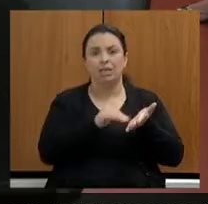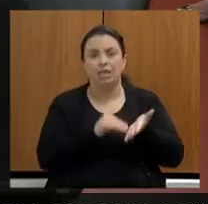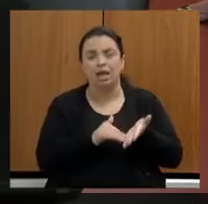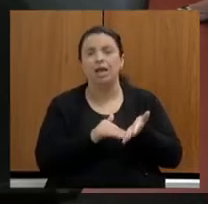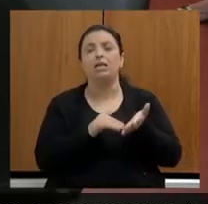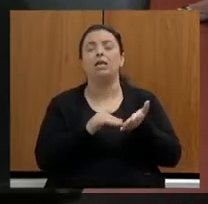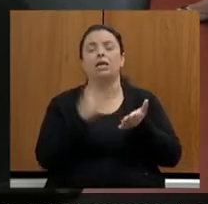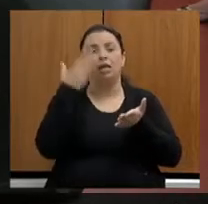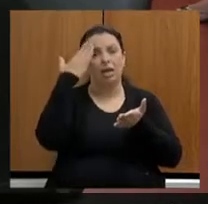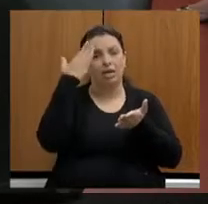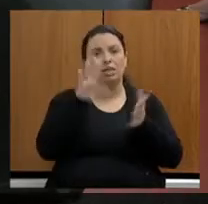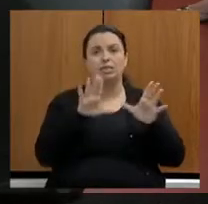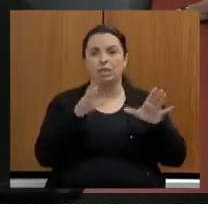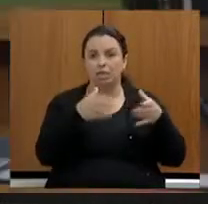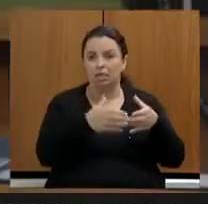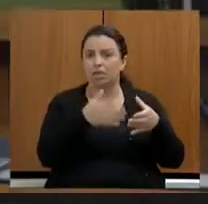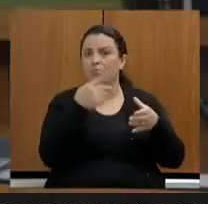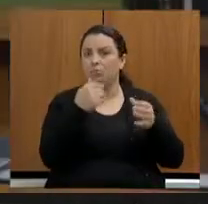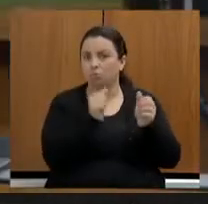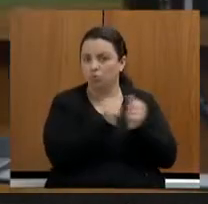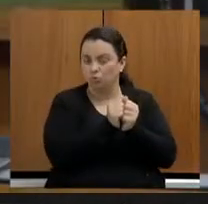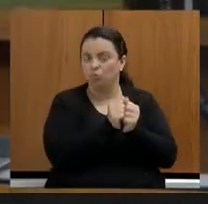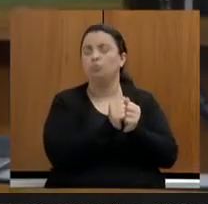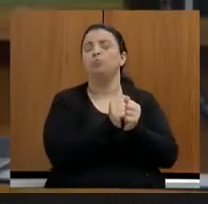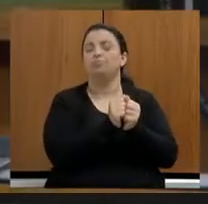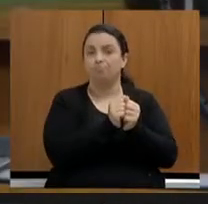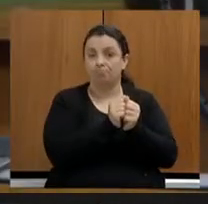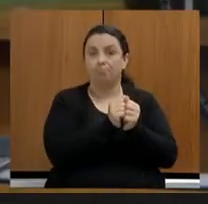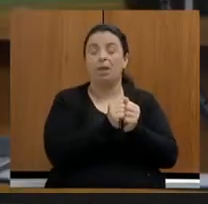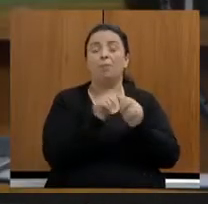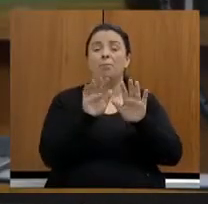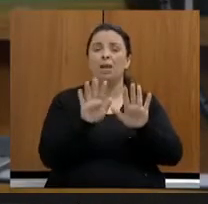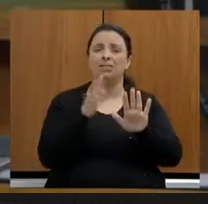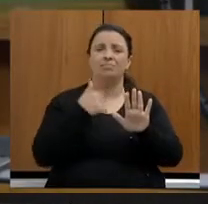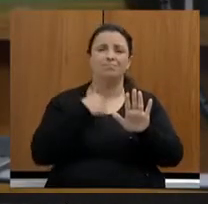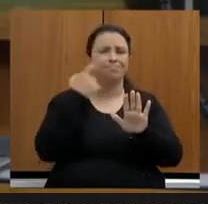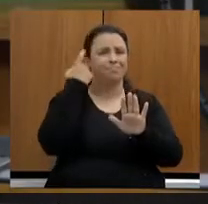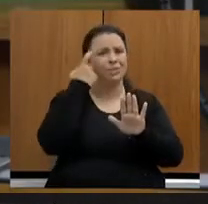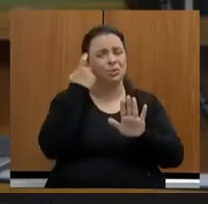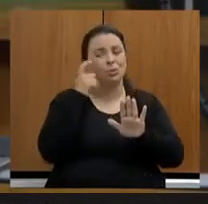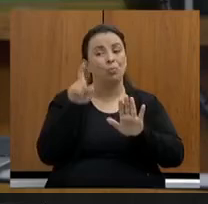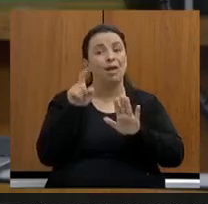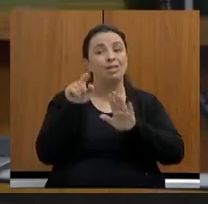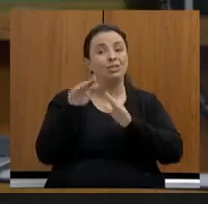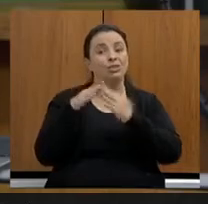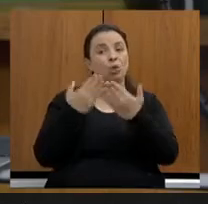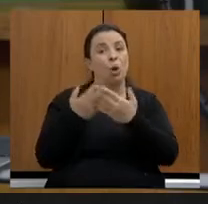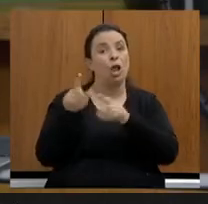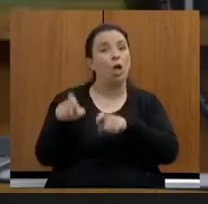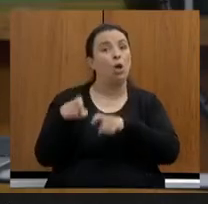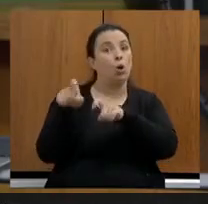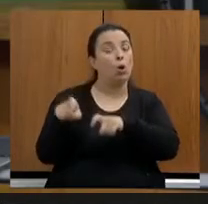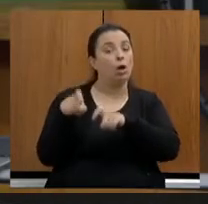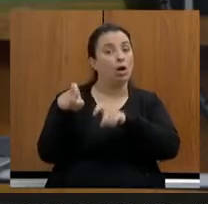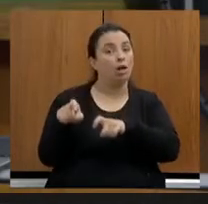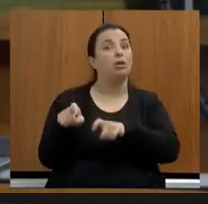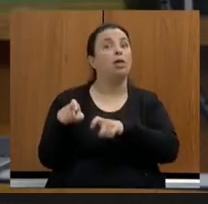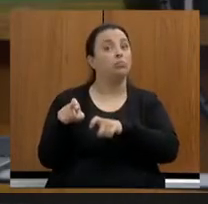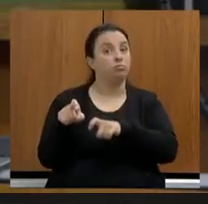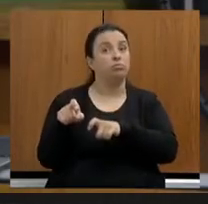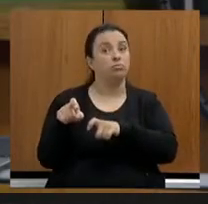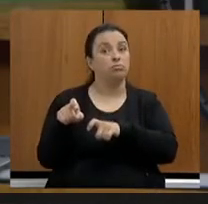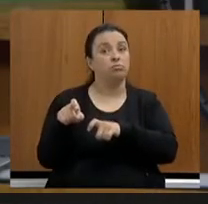agradecia equipe de que realmente me preocupa um pouco essa questão das escolas rurais não é porque